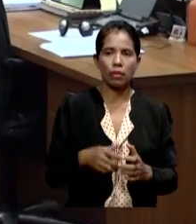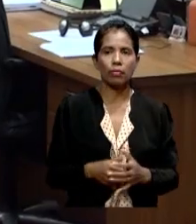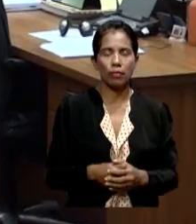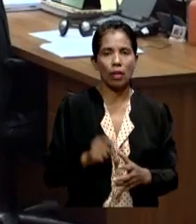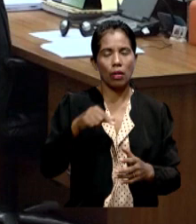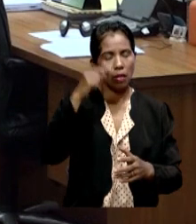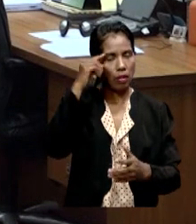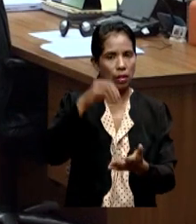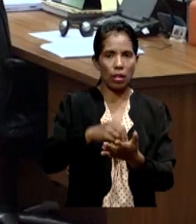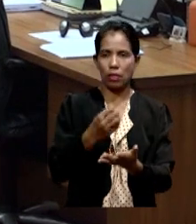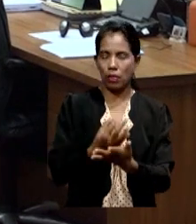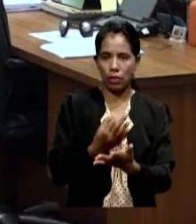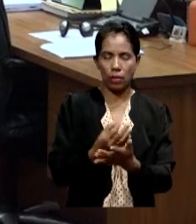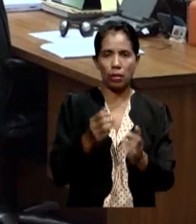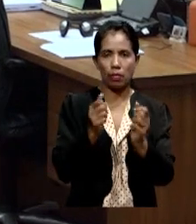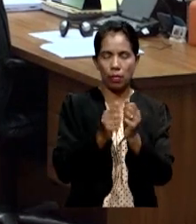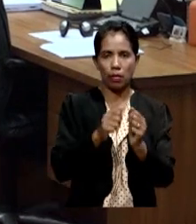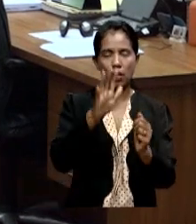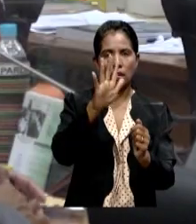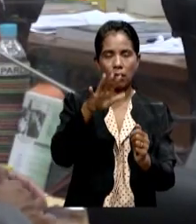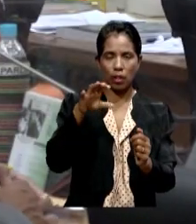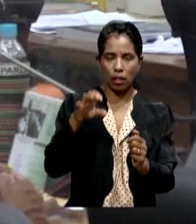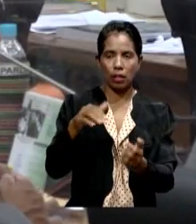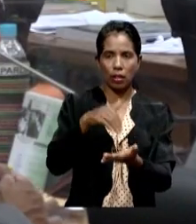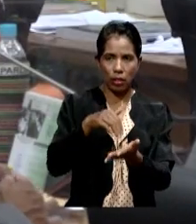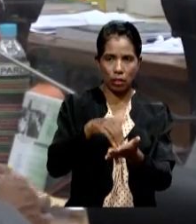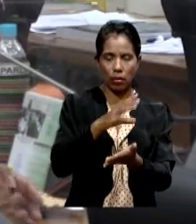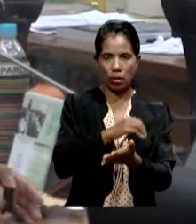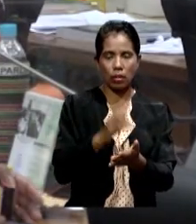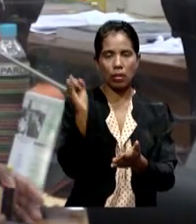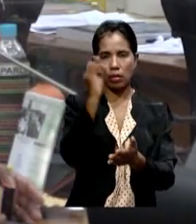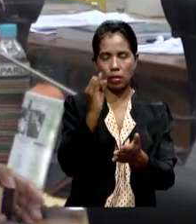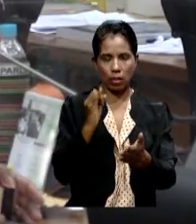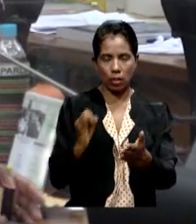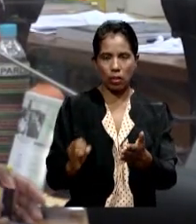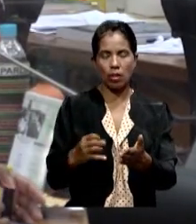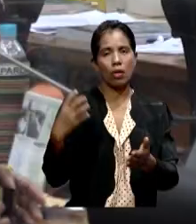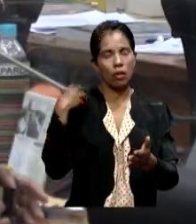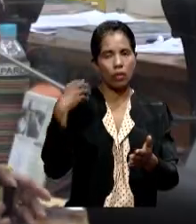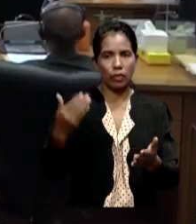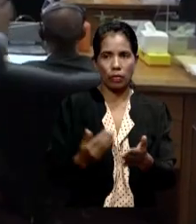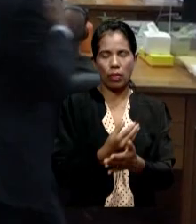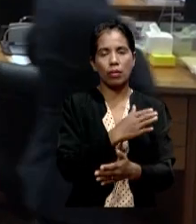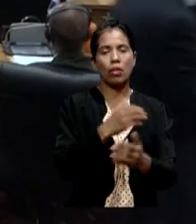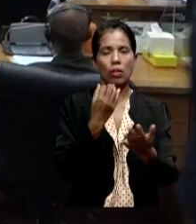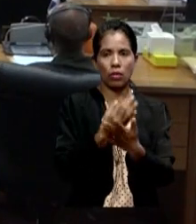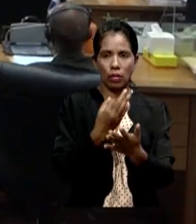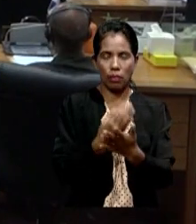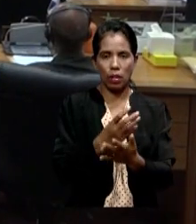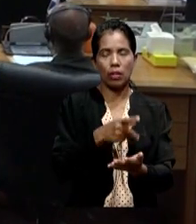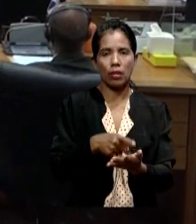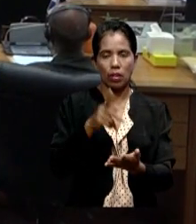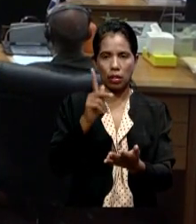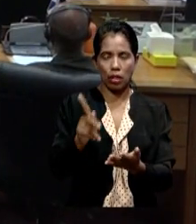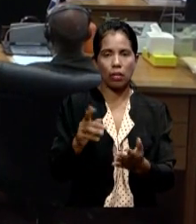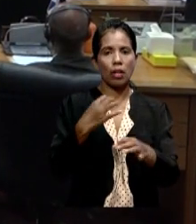governo prevê ona orçamento rim atos lima atu halo estudo no desenho ba edifício fom, enquanto orçamento ba indemnização